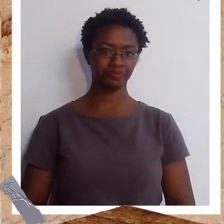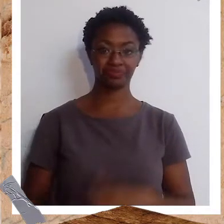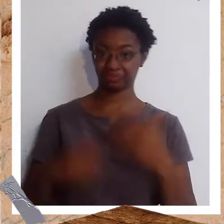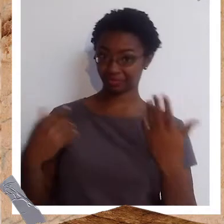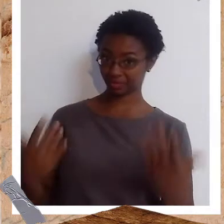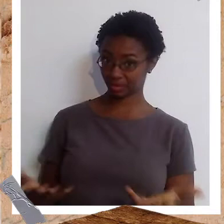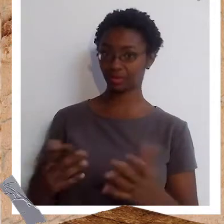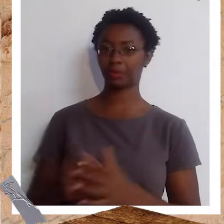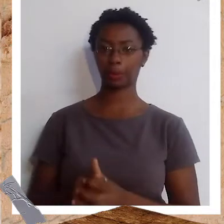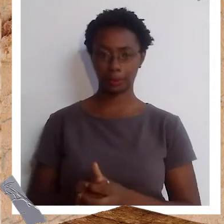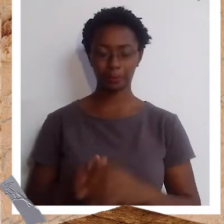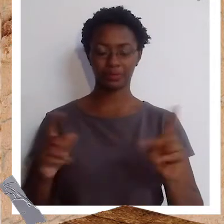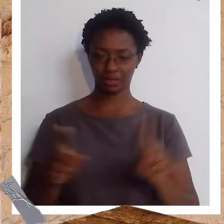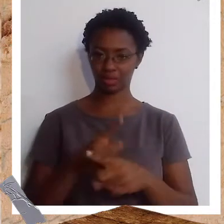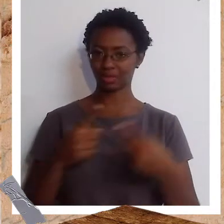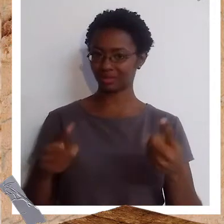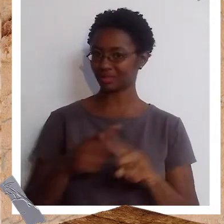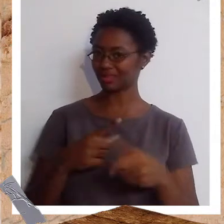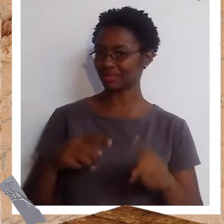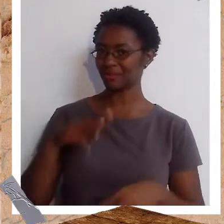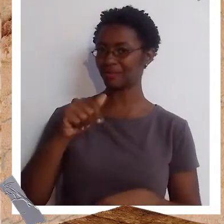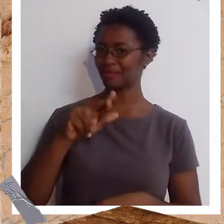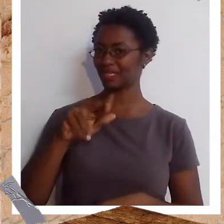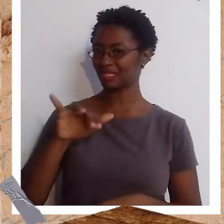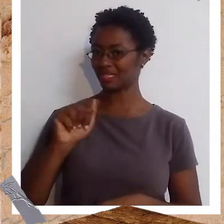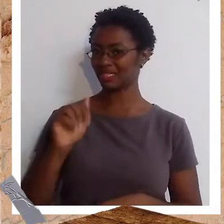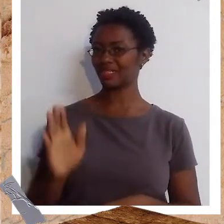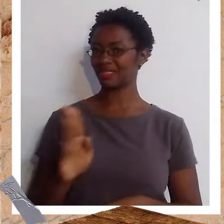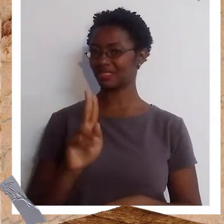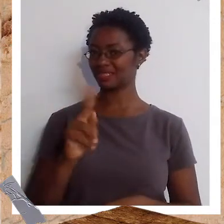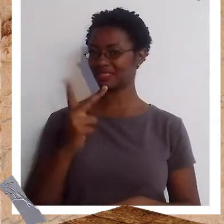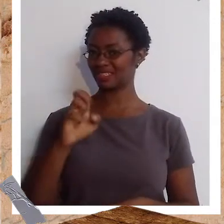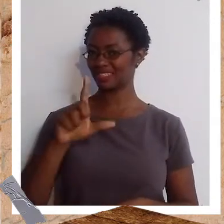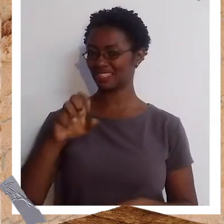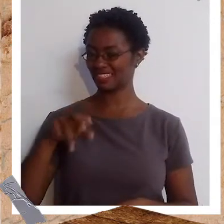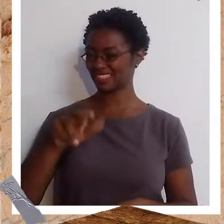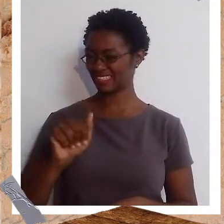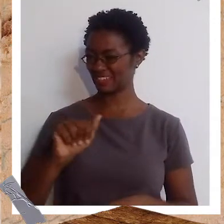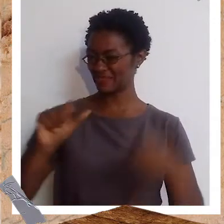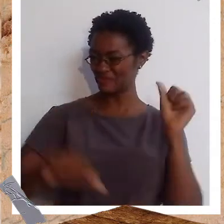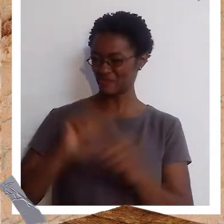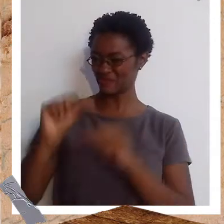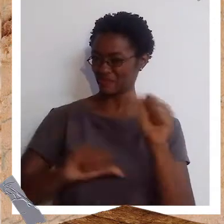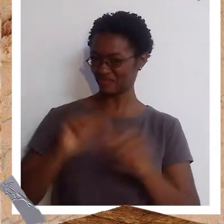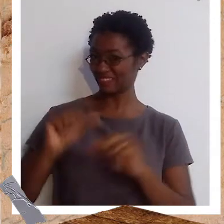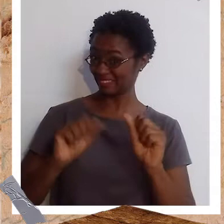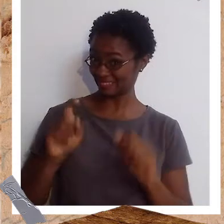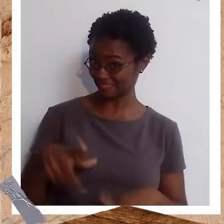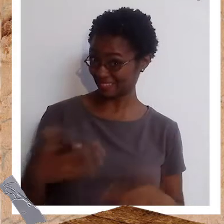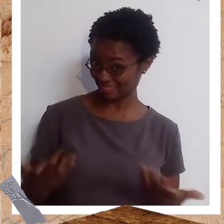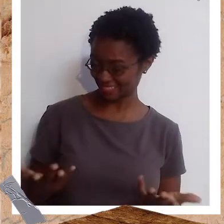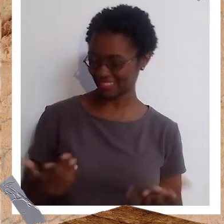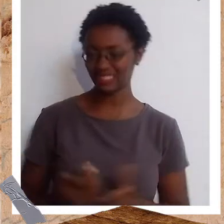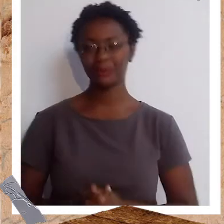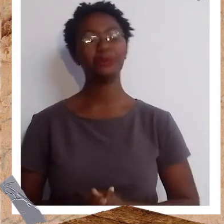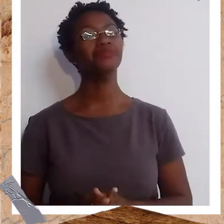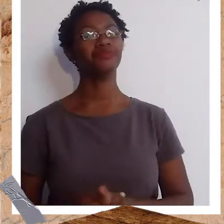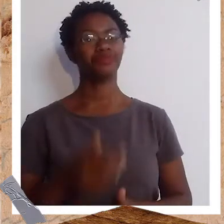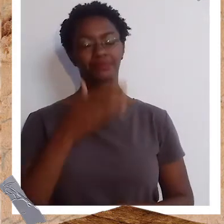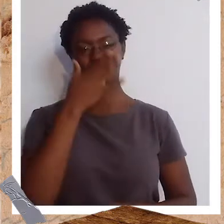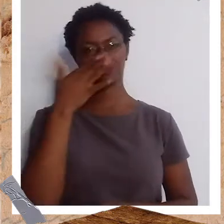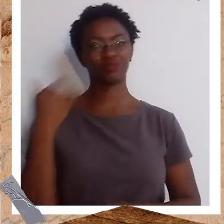Então, é uma canção que de beleza. Carolina. Muda tudo, né? Tudo muda. Tudo. E